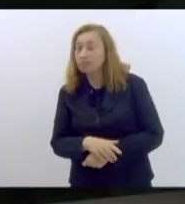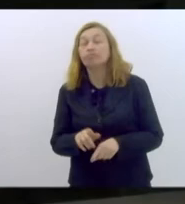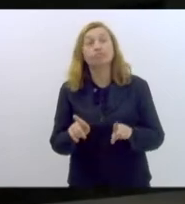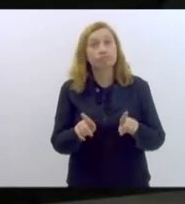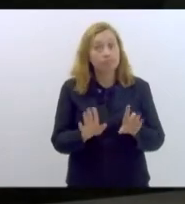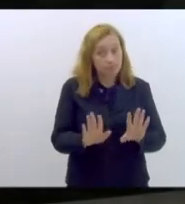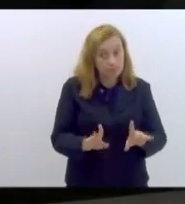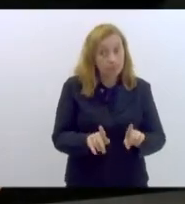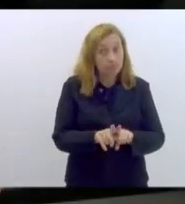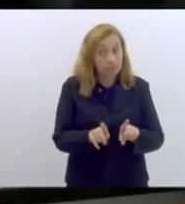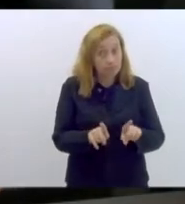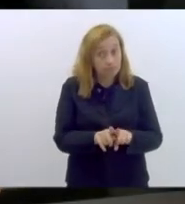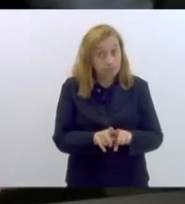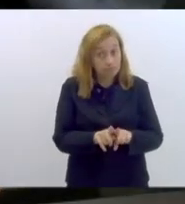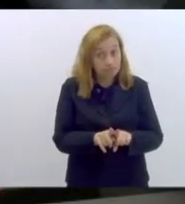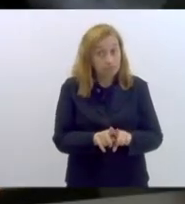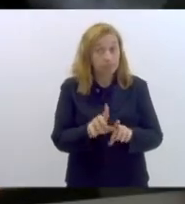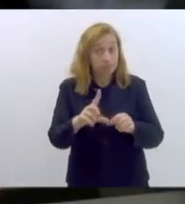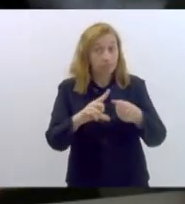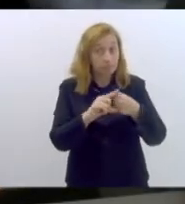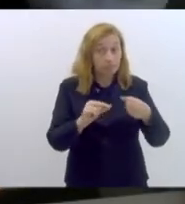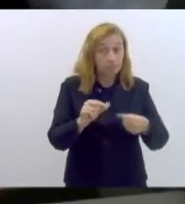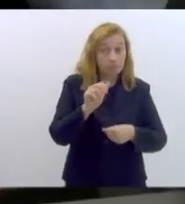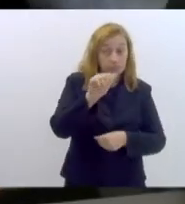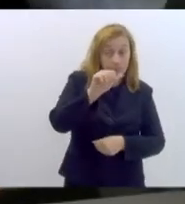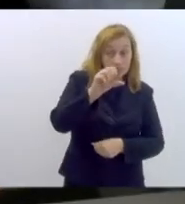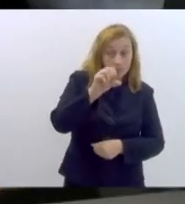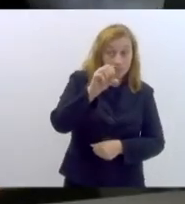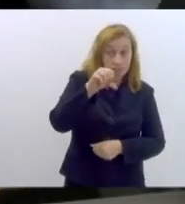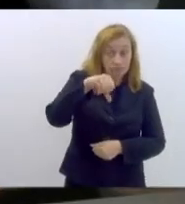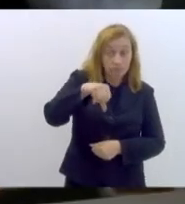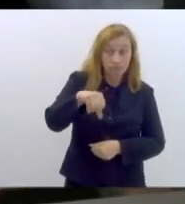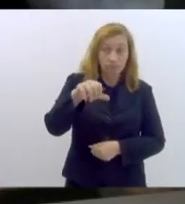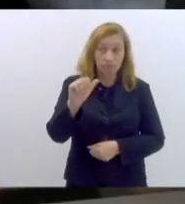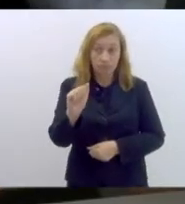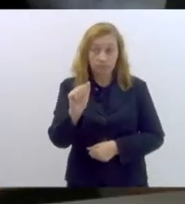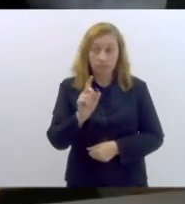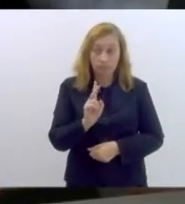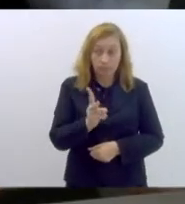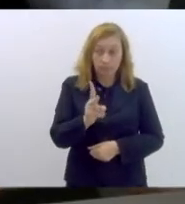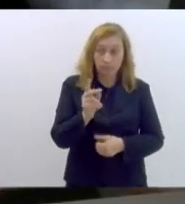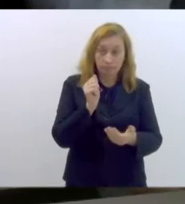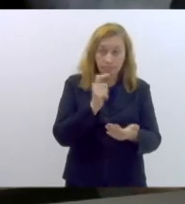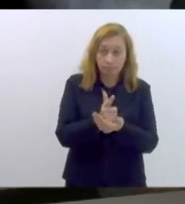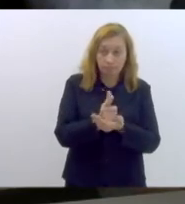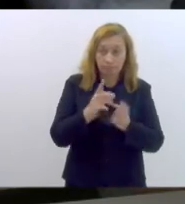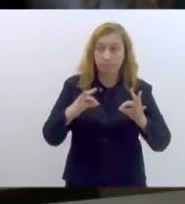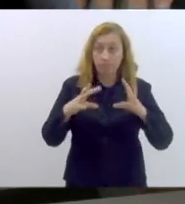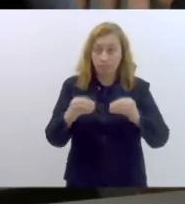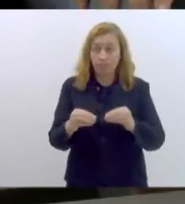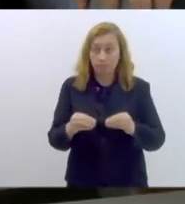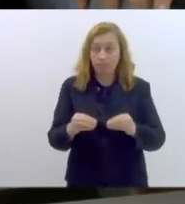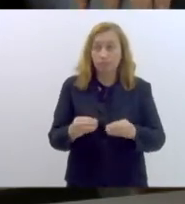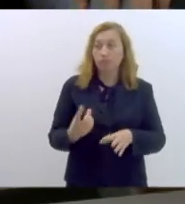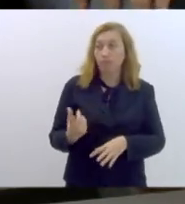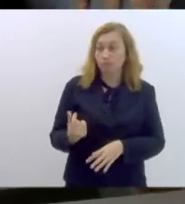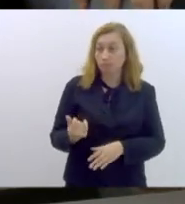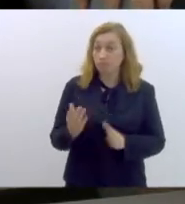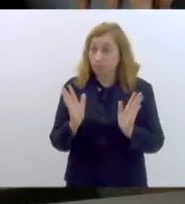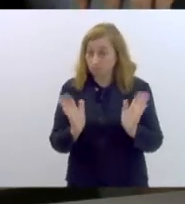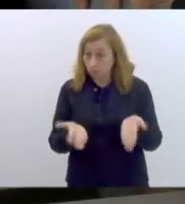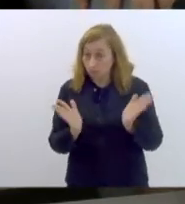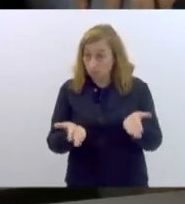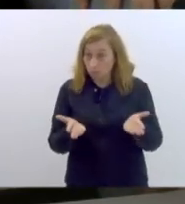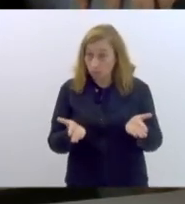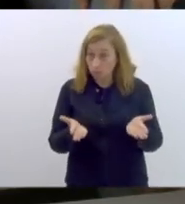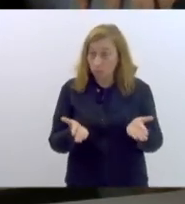Também. Não, também não só, o artigo 9A, ele vai sempre pagar a prestação cheia. Então, entrou algum valor no 9A hoje, a prestação